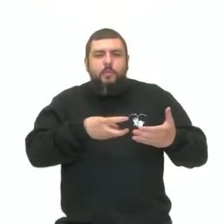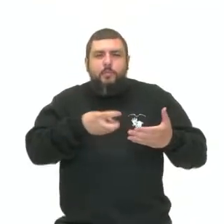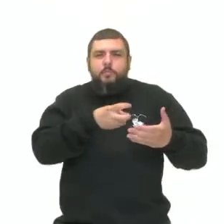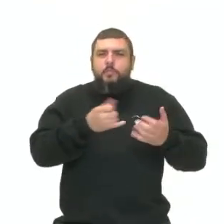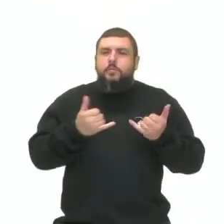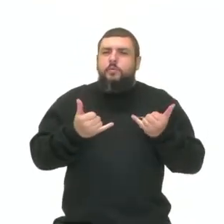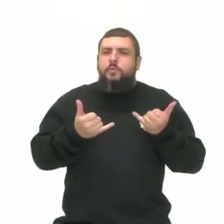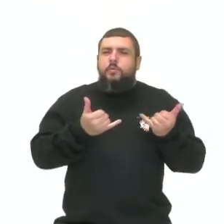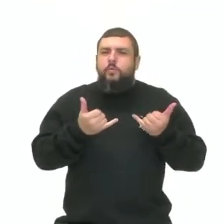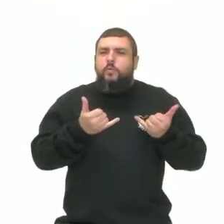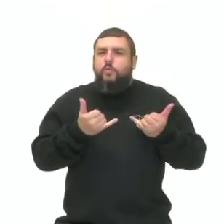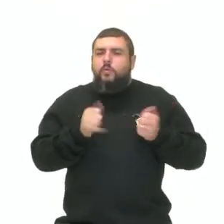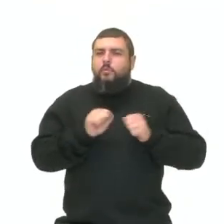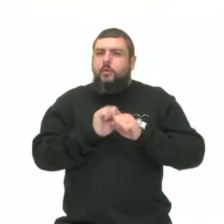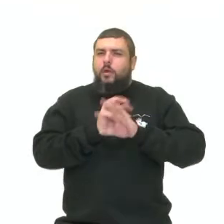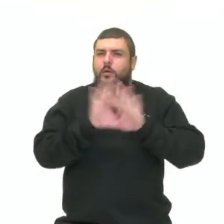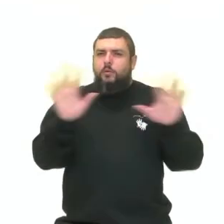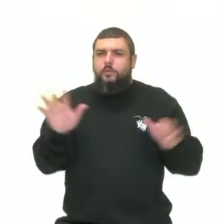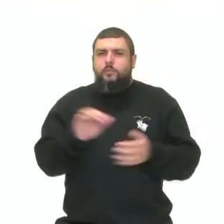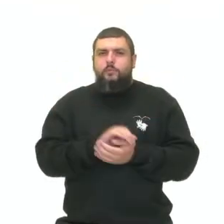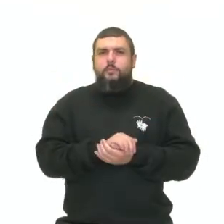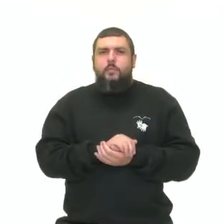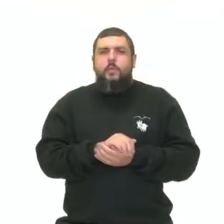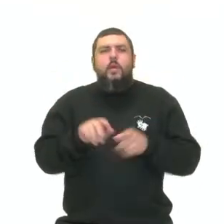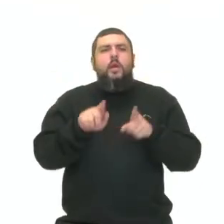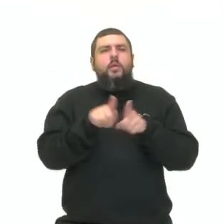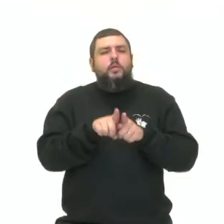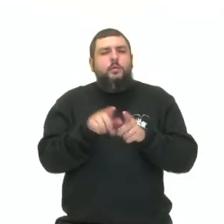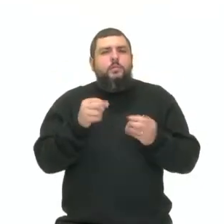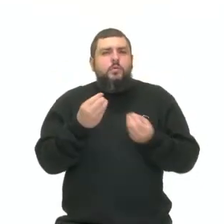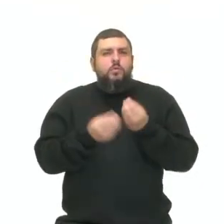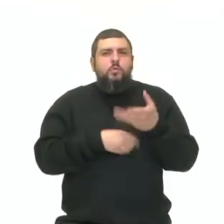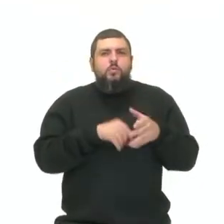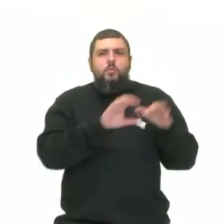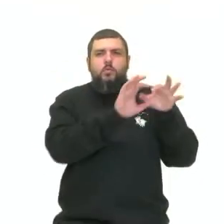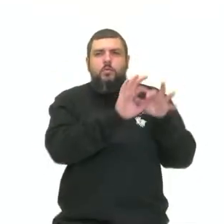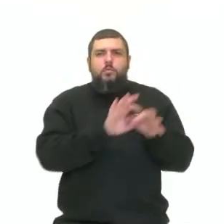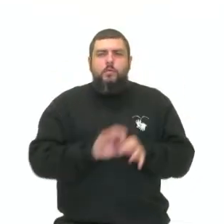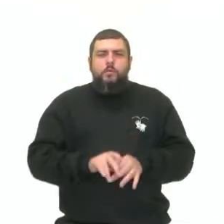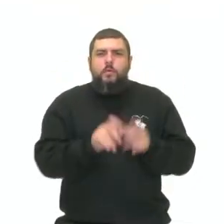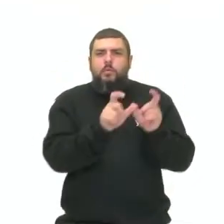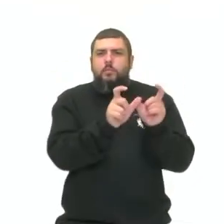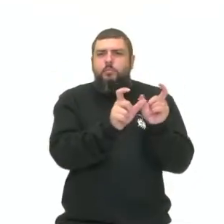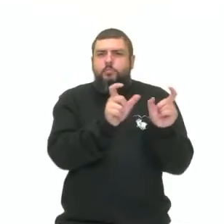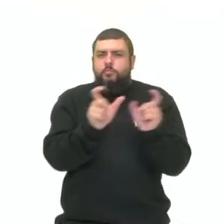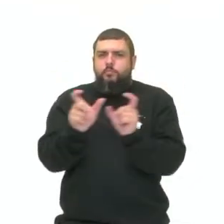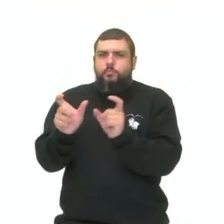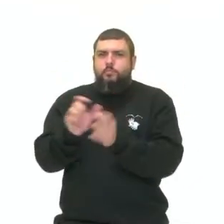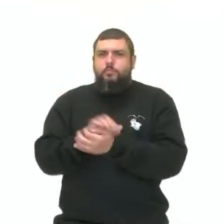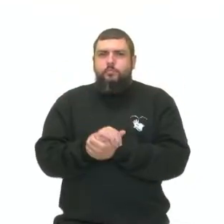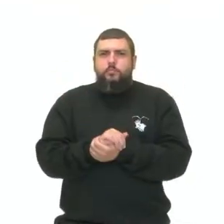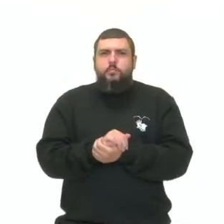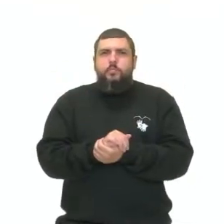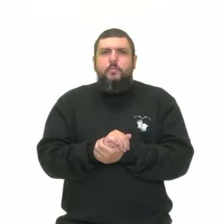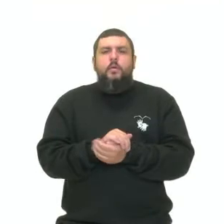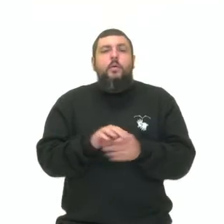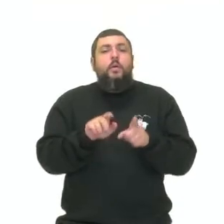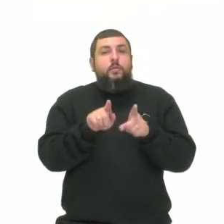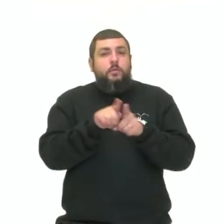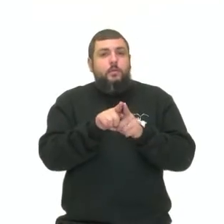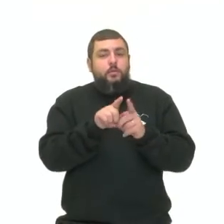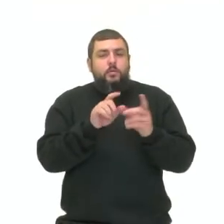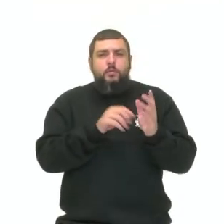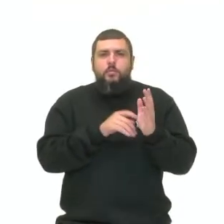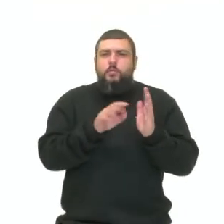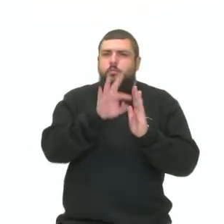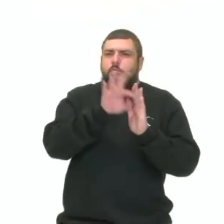texto. Inferir o sentido de uma palavra ou expressão, bem como uma informação implícita. Identificar elementos que constroem